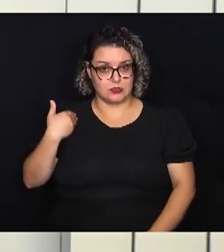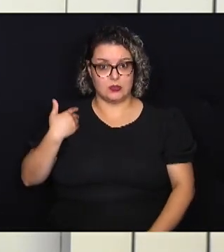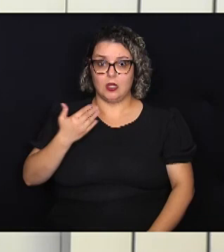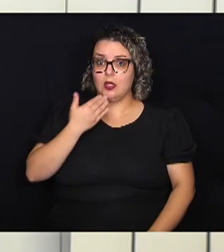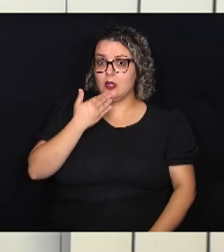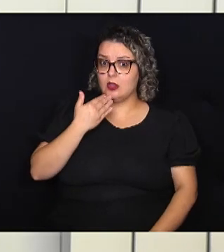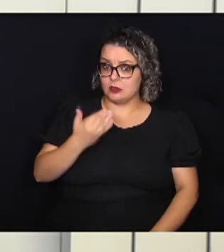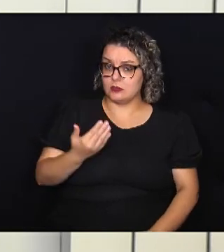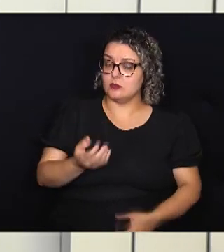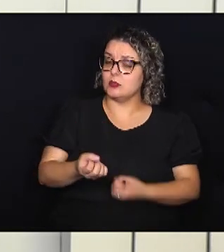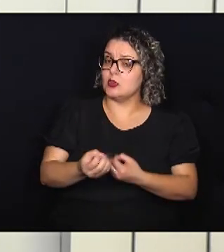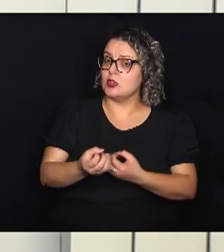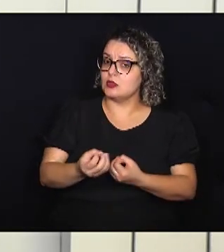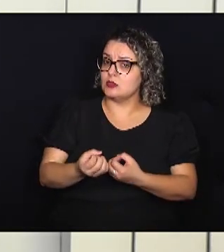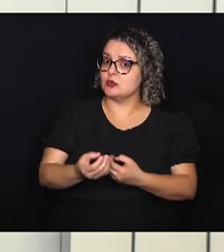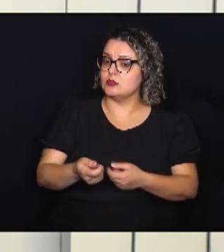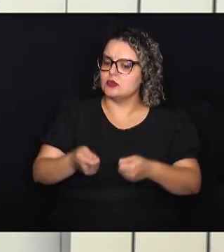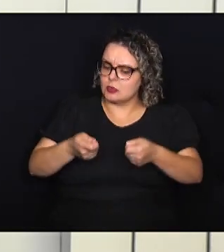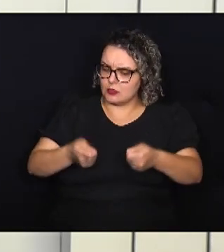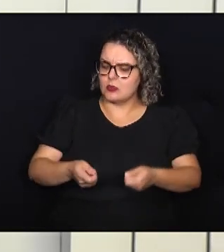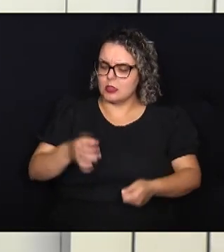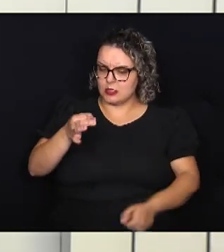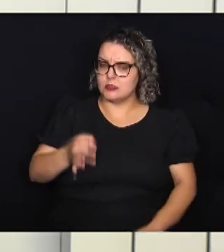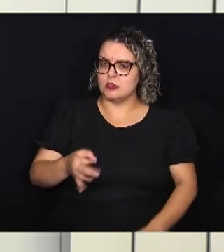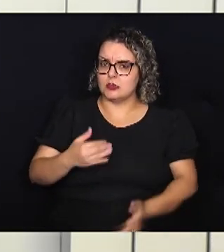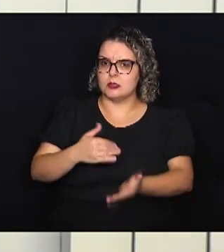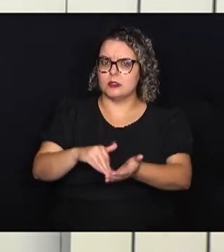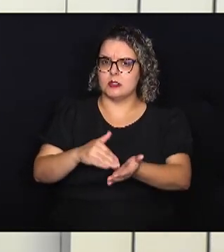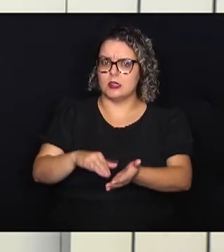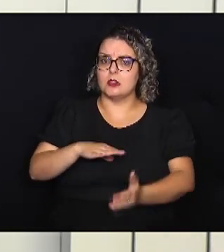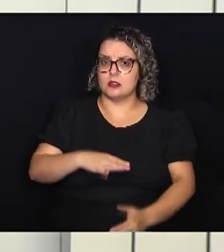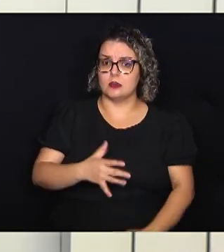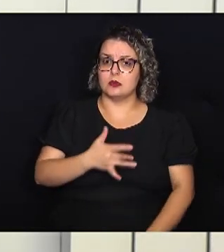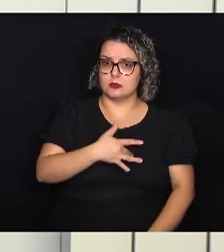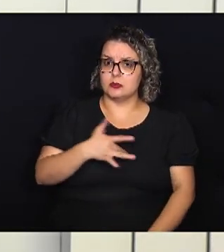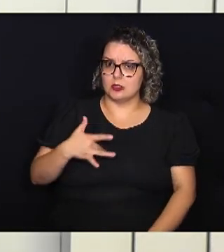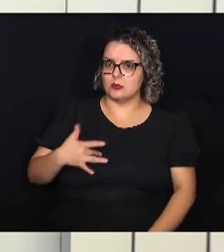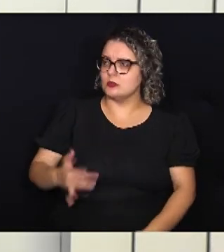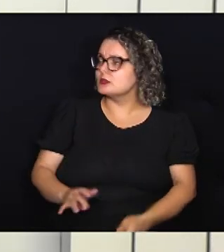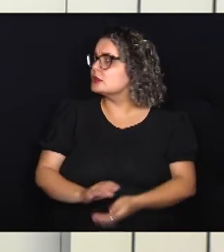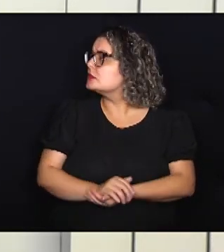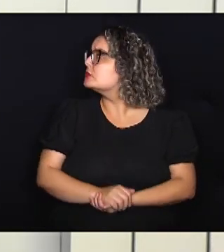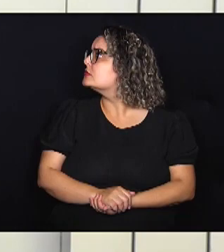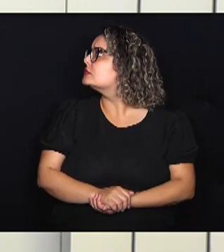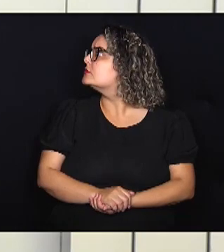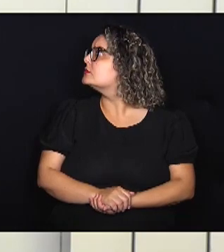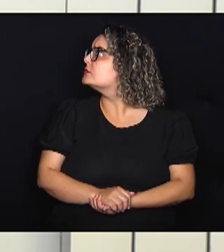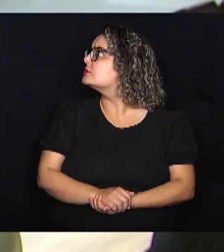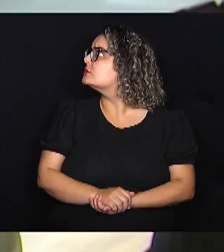solicitar informações concretas da Secretaria Municipal de Saúde.